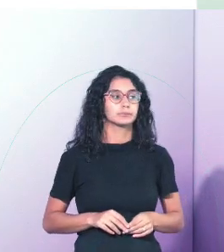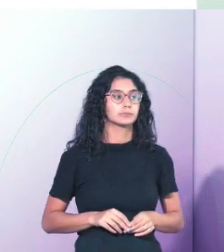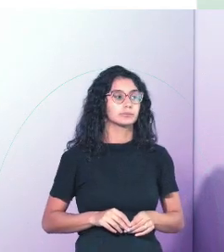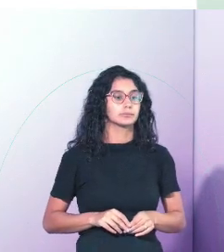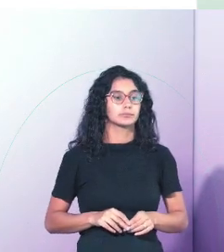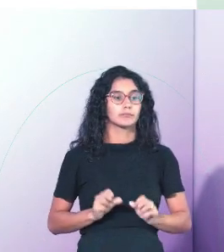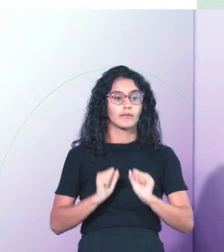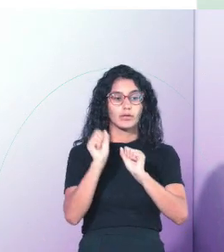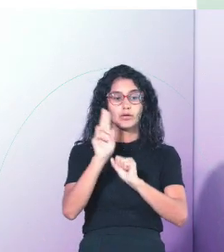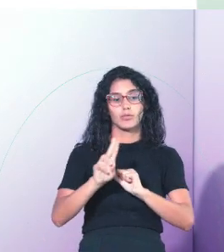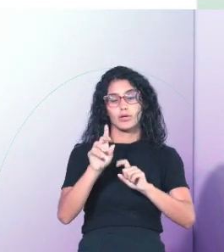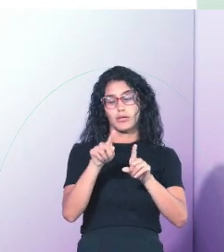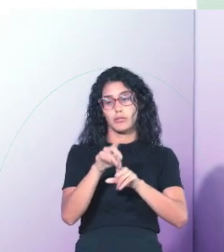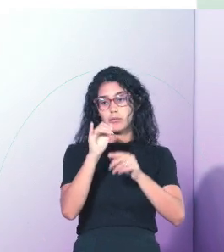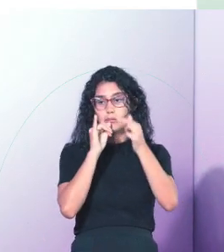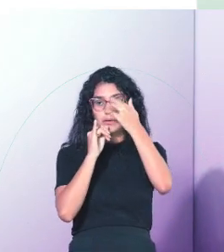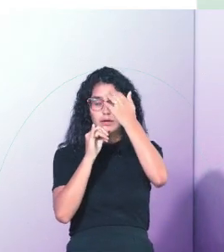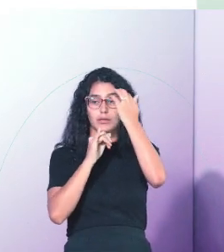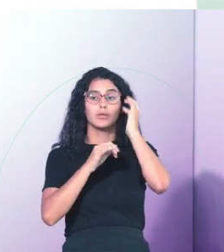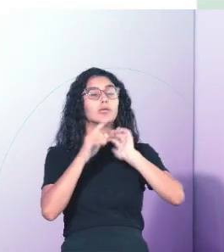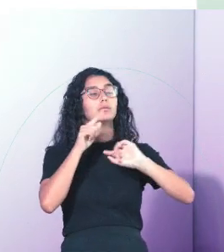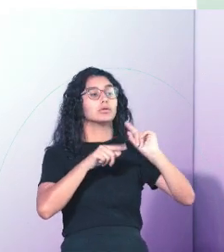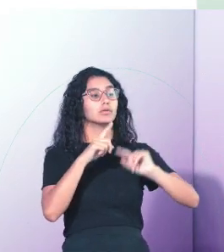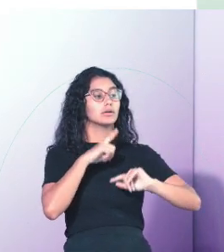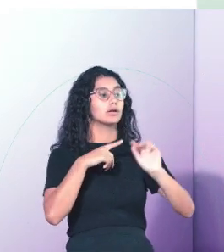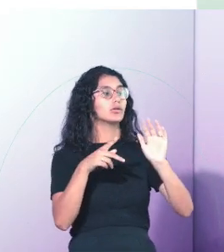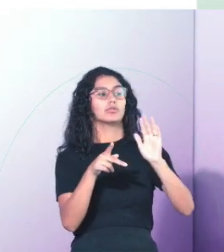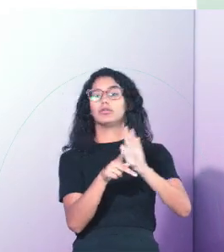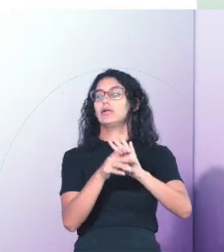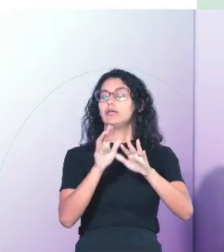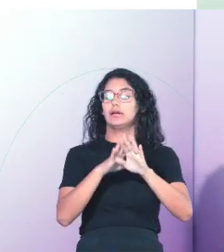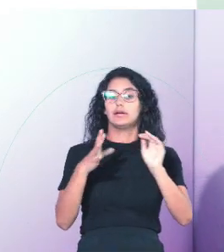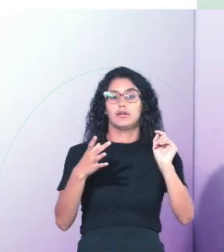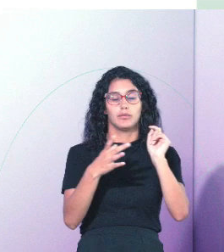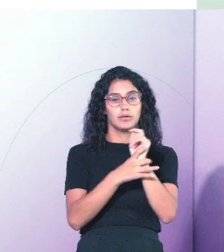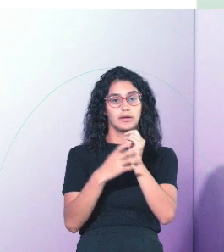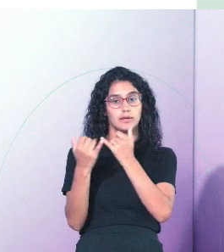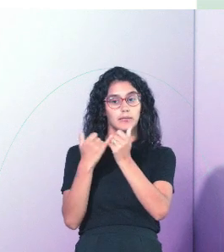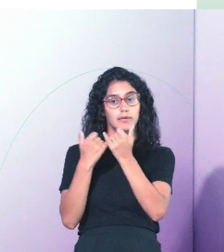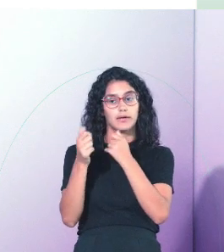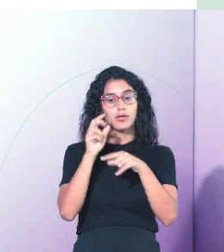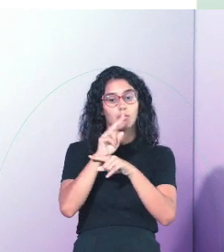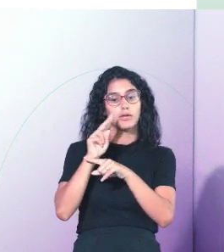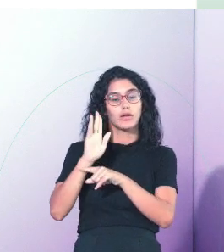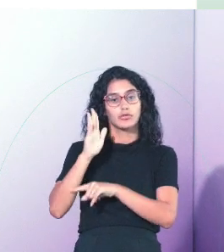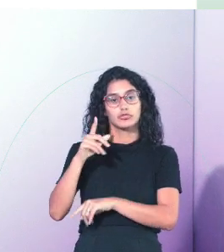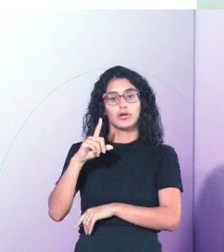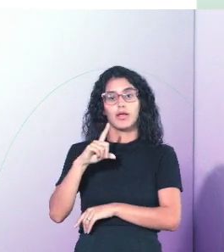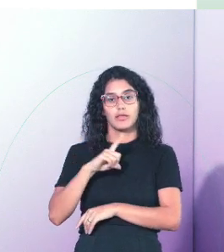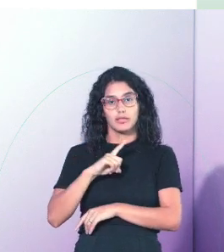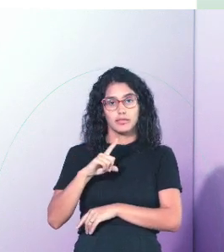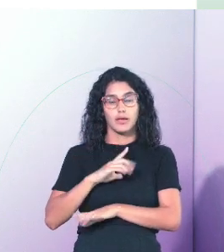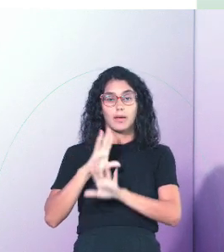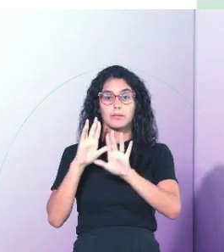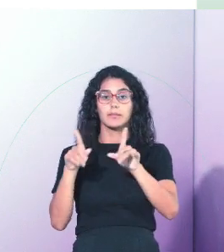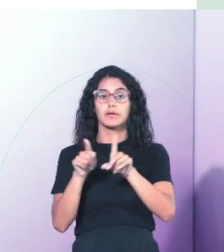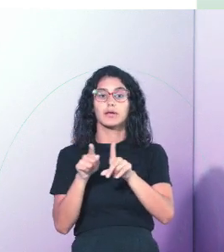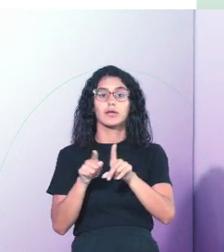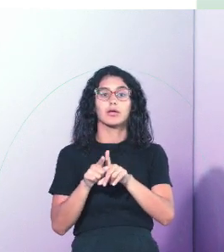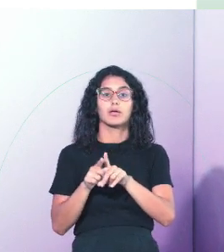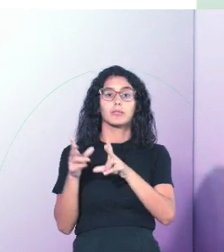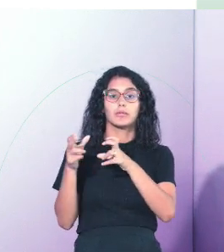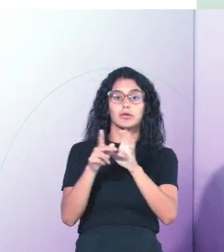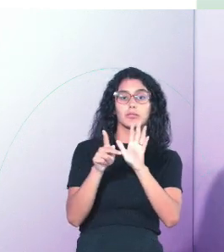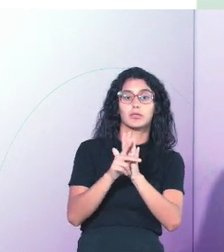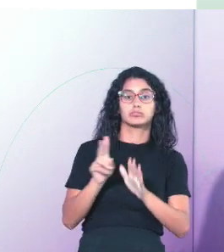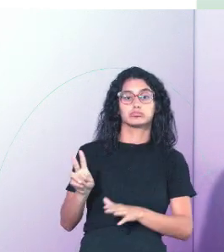podem ser úteis, por exemplo, quando um produto tem perfis de eficácia e segurança semelhantes aos tratamentos já existentes, mas o valor percebido